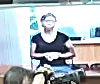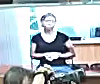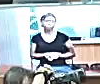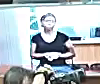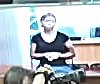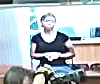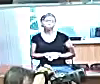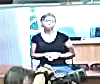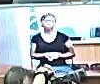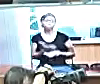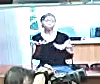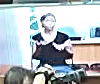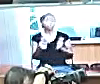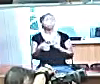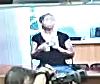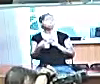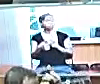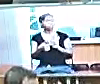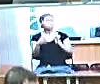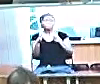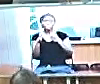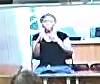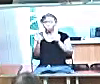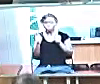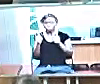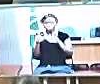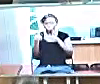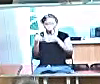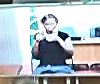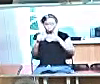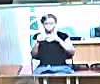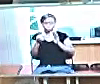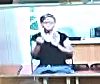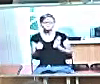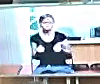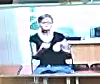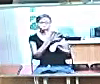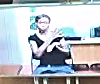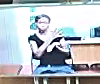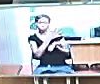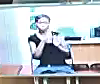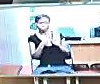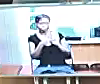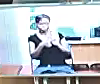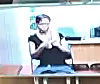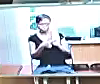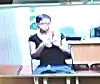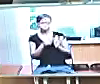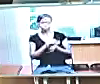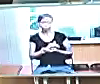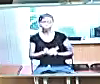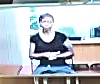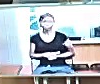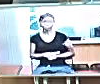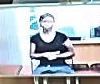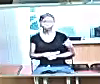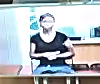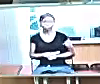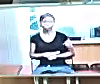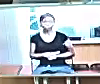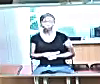gostaria de apresentar pedir por favor que colocasse um pouco a nossa apresentação onde